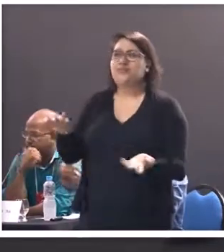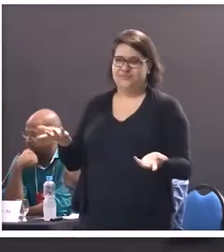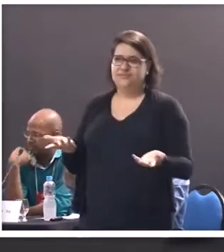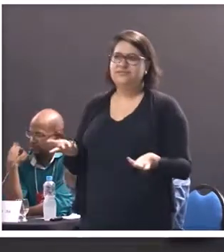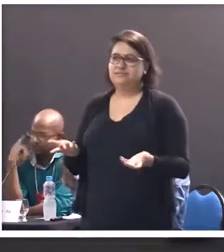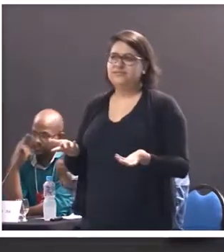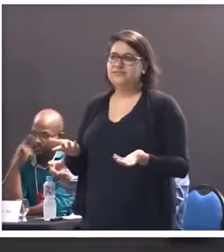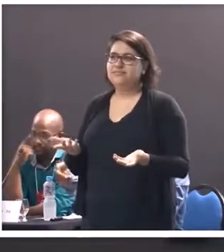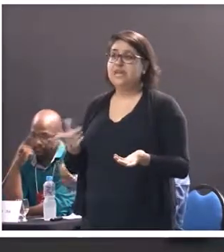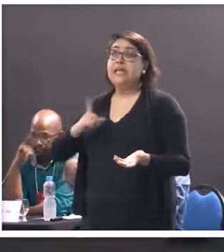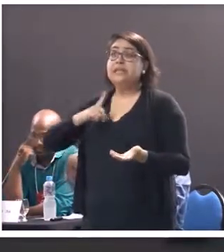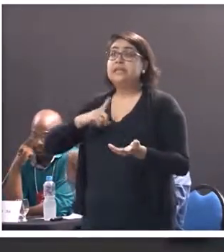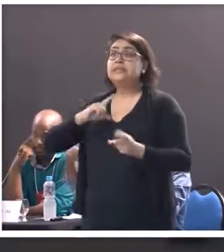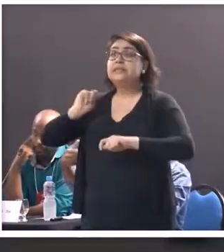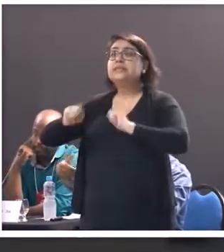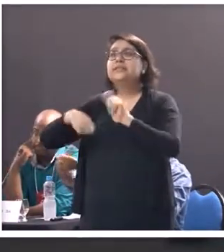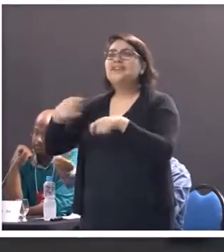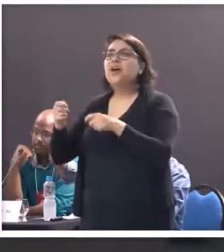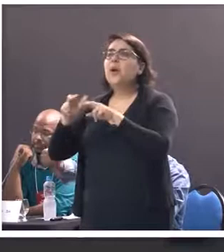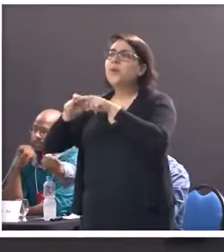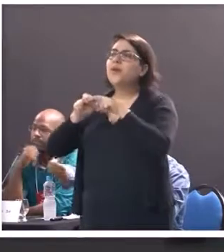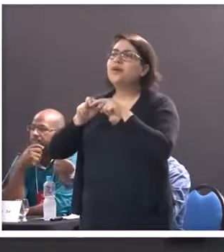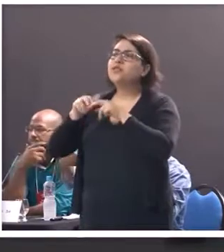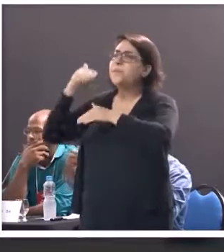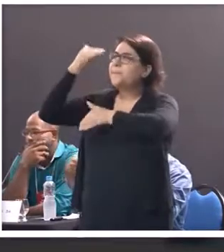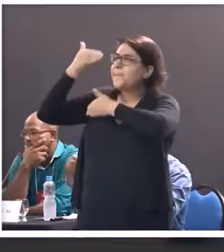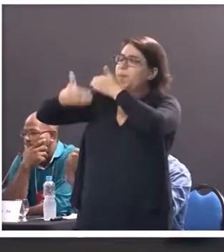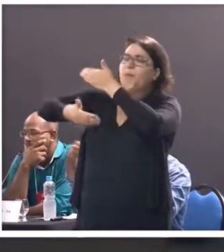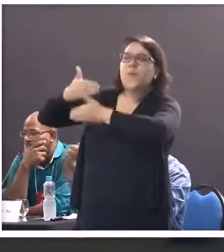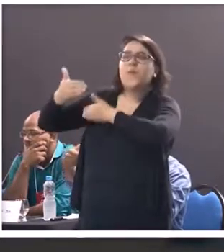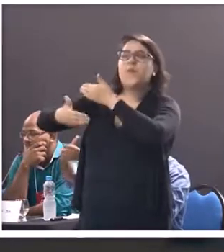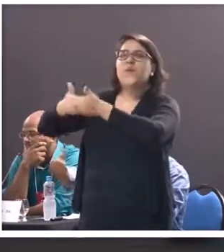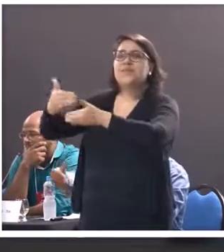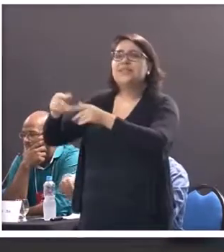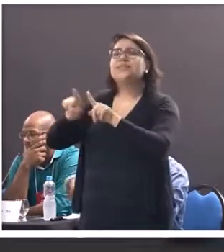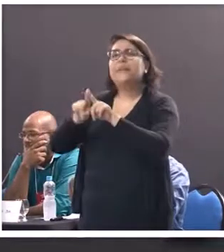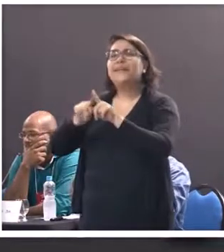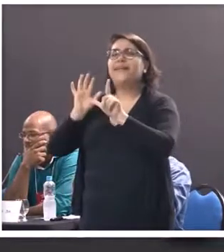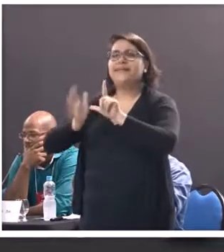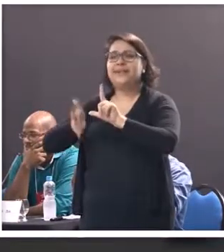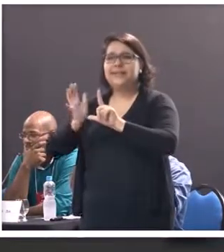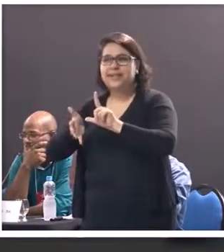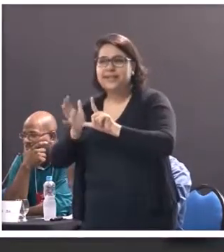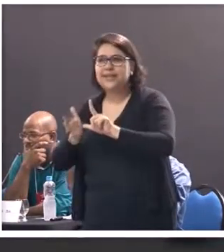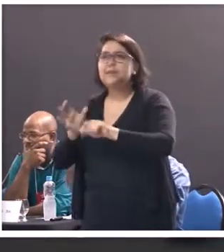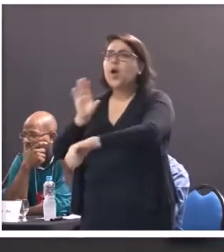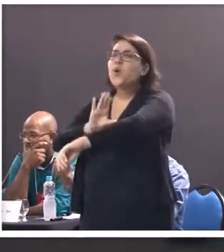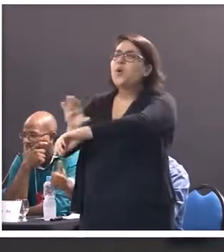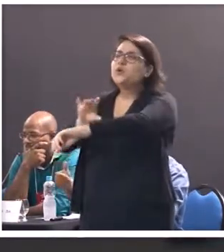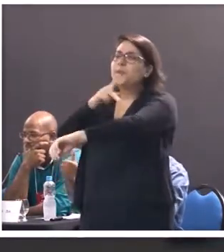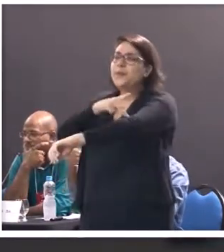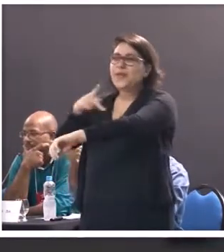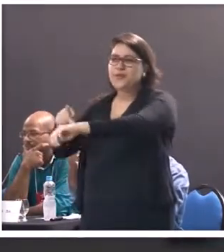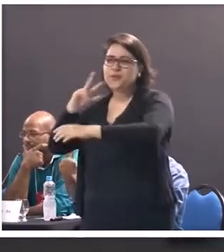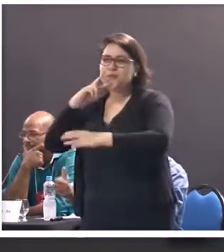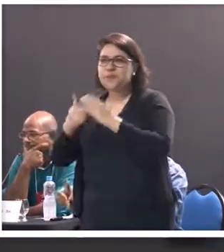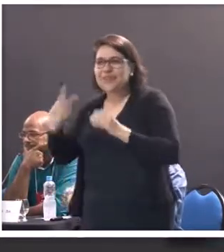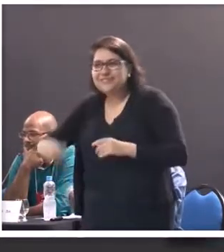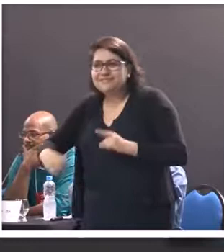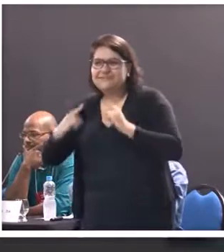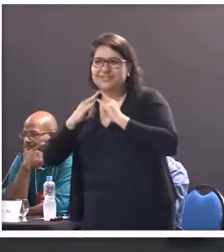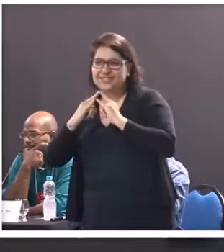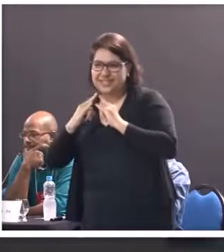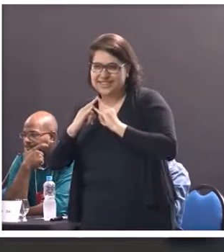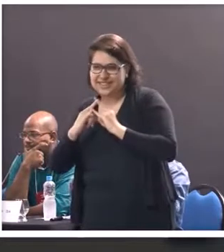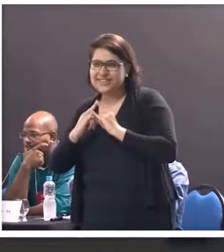sinais por conta de todo esse processo, até mesmo do Letras Libras, o curso de pedagogia bilíngue aqui do